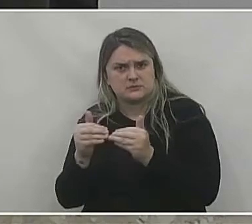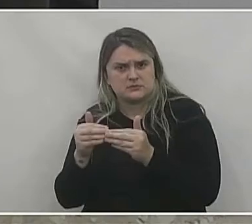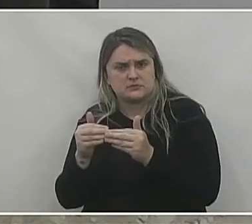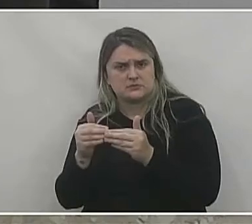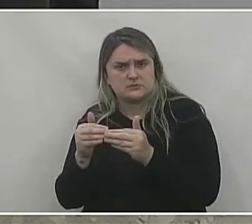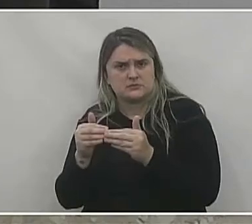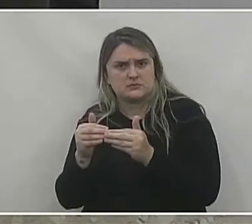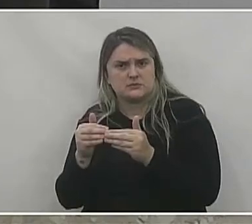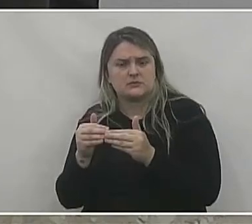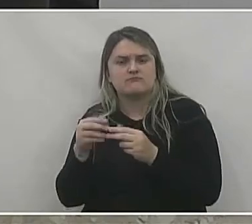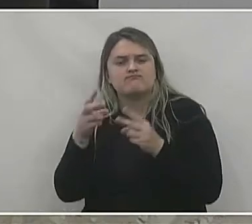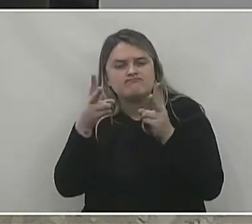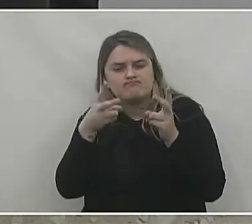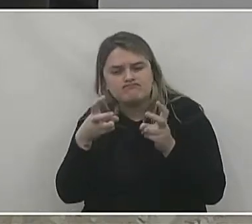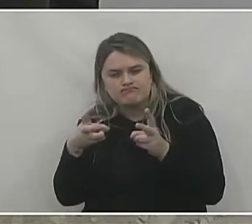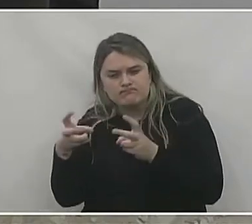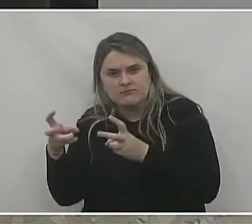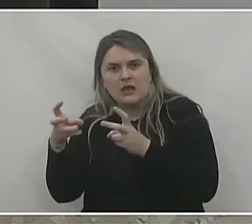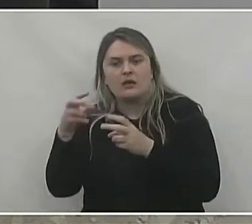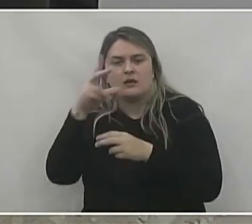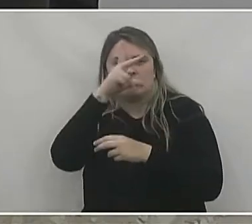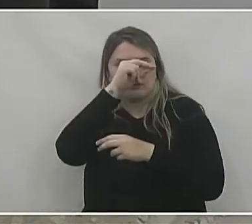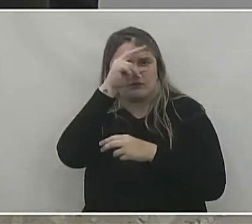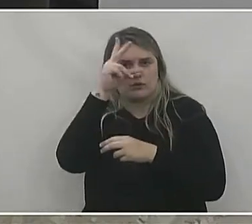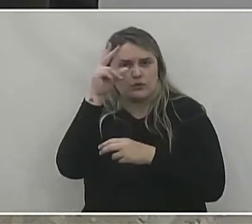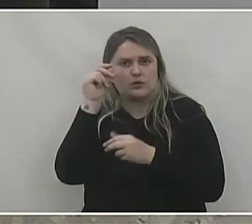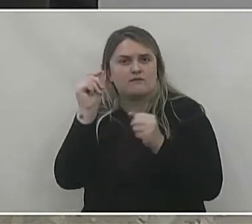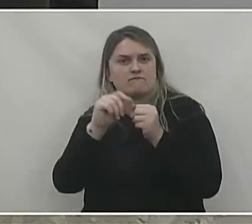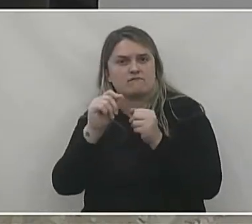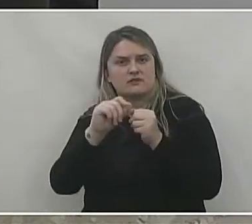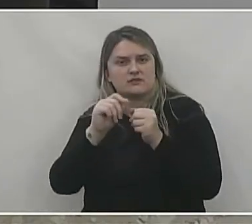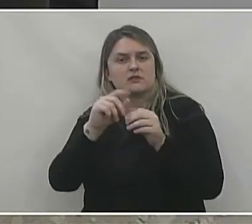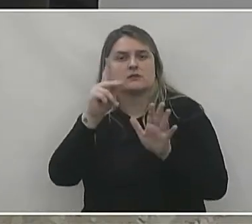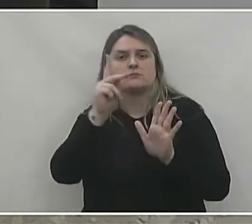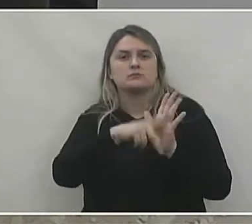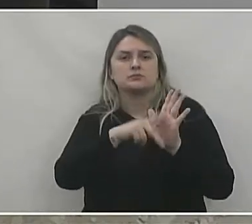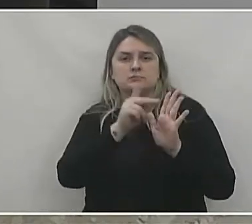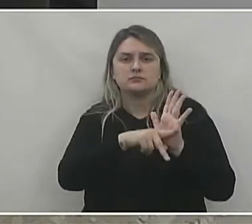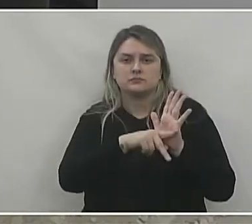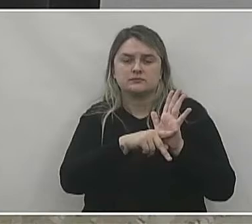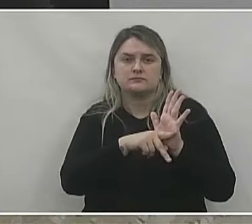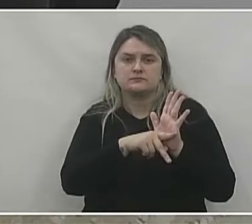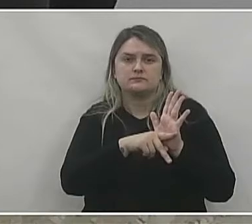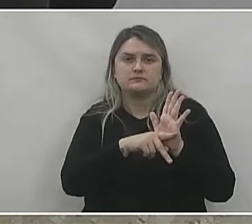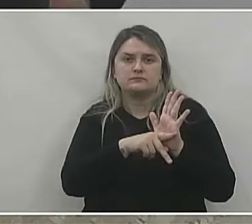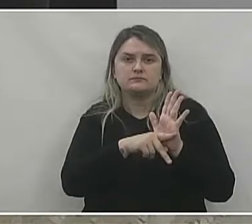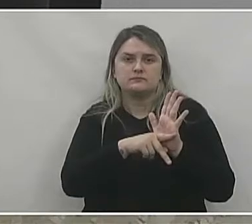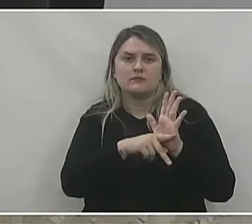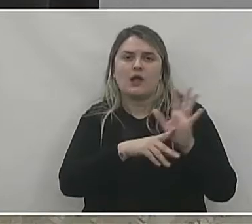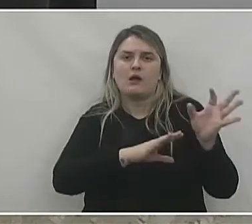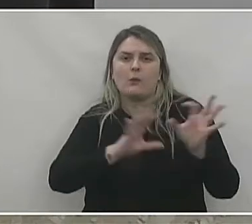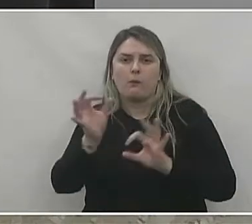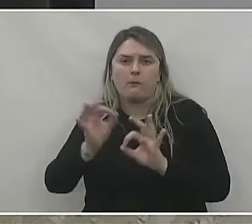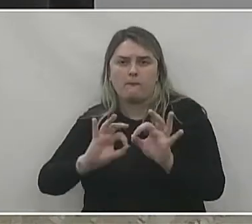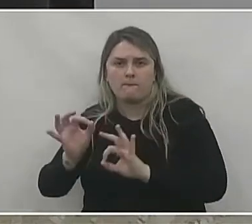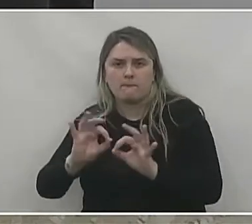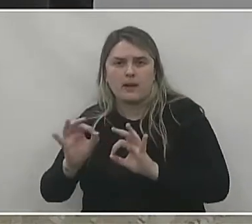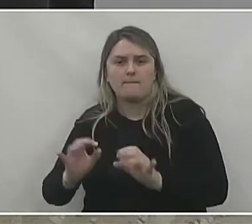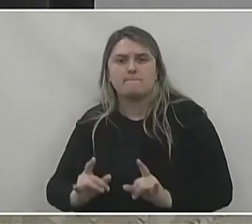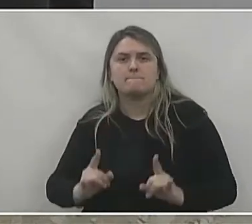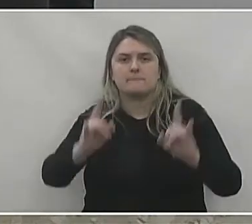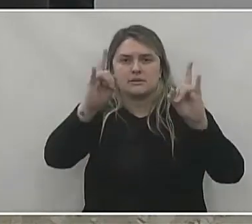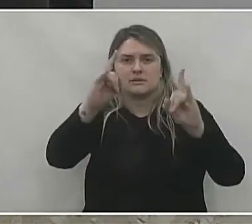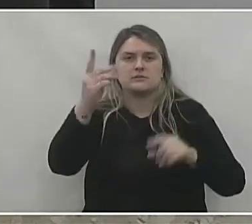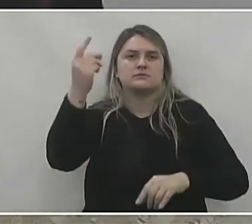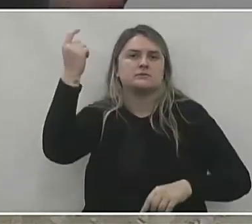solicitando a análise do Executivo para a elaboração de um projeto para a restauração do prédio